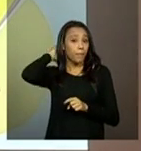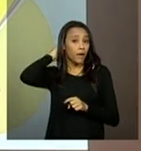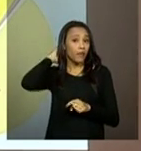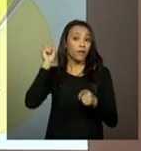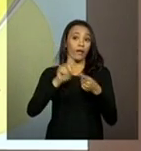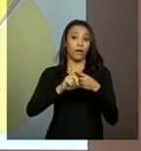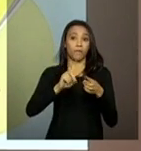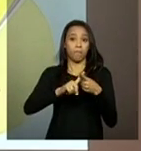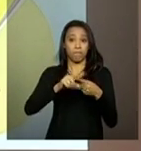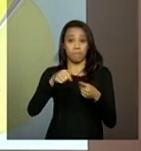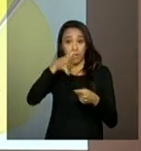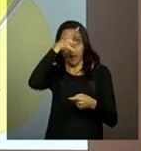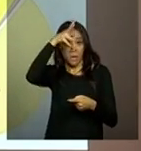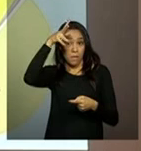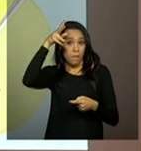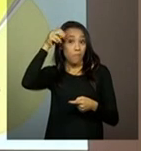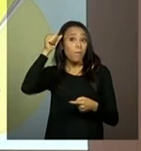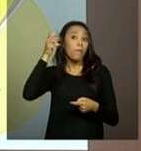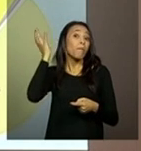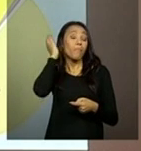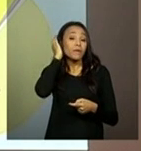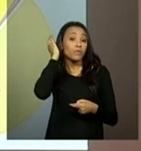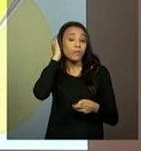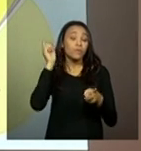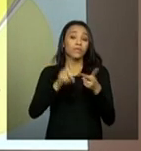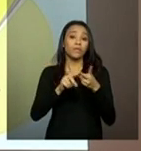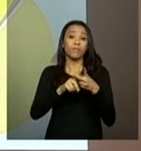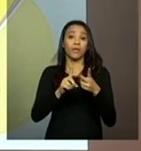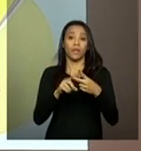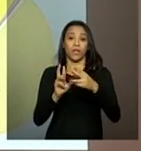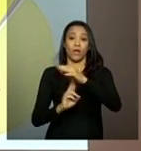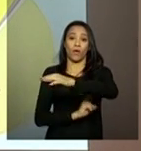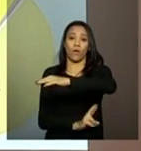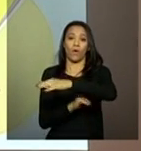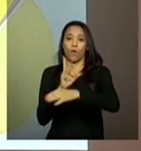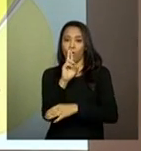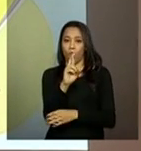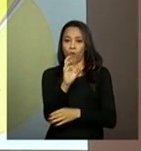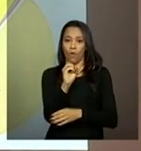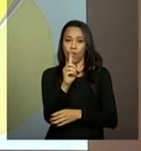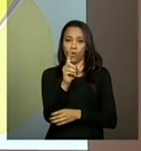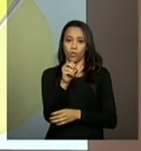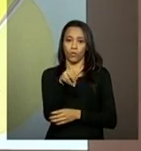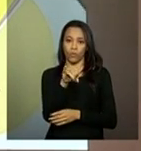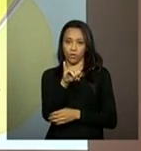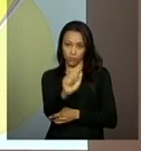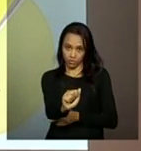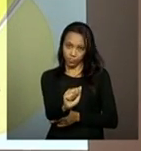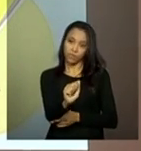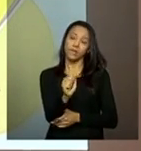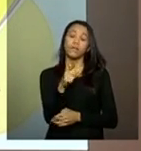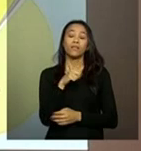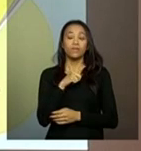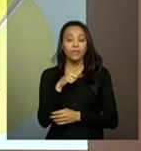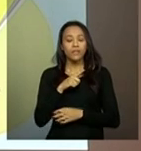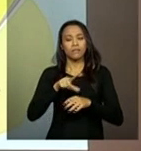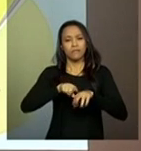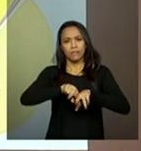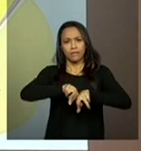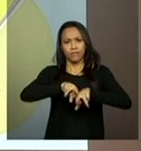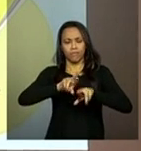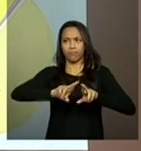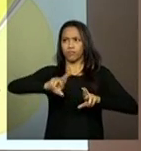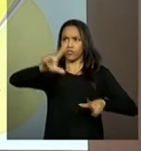Rondônia. Pela proporção de cores, vocês podem ver que existem grandes diferenças